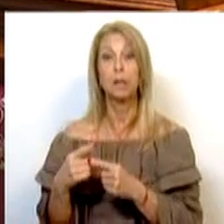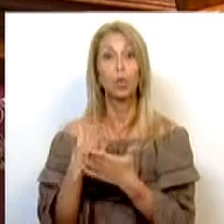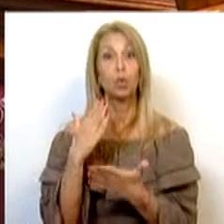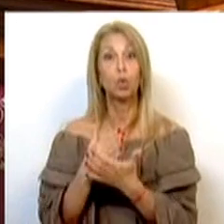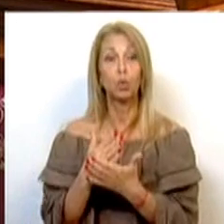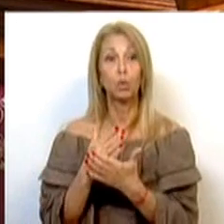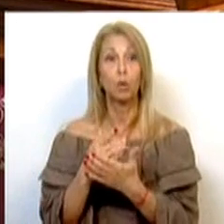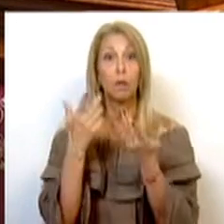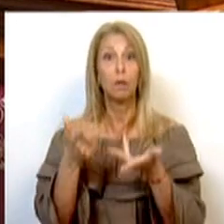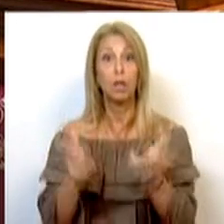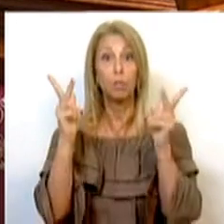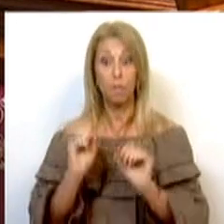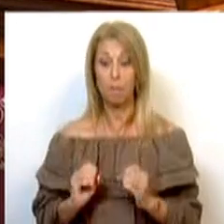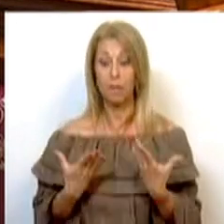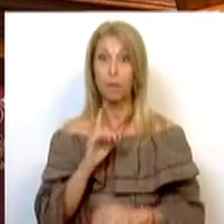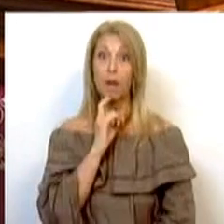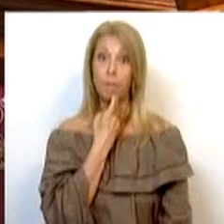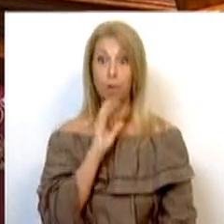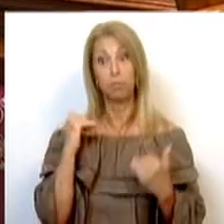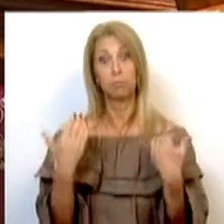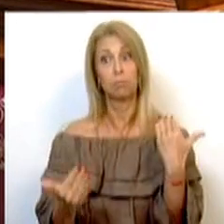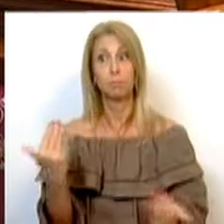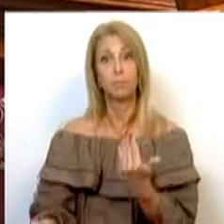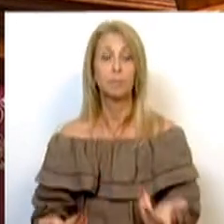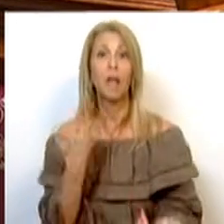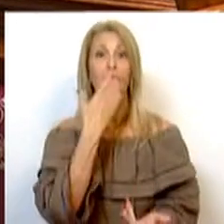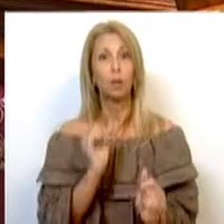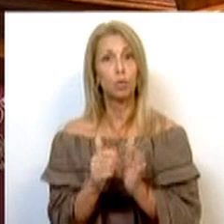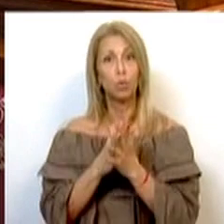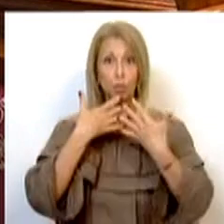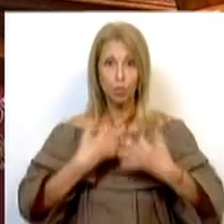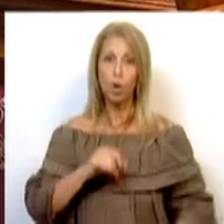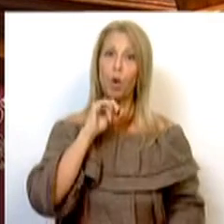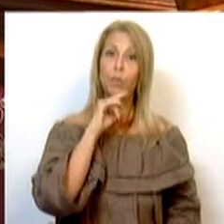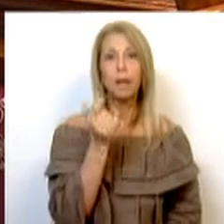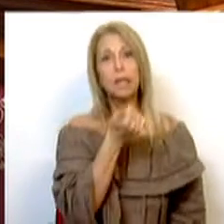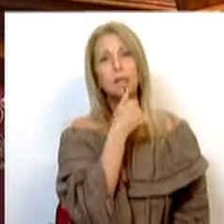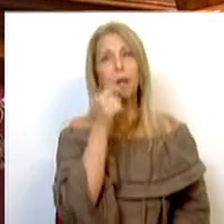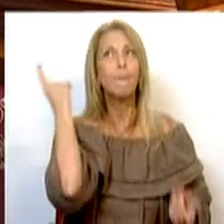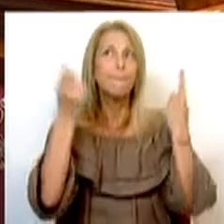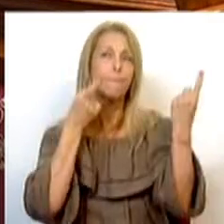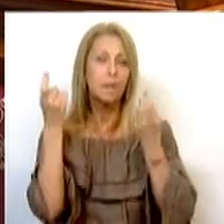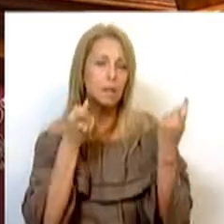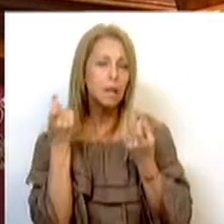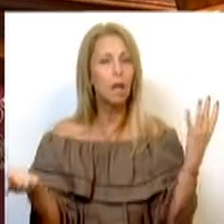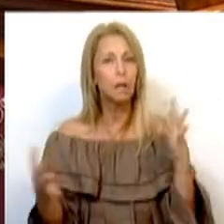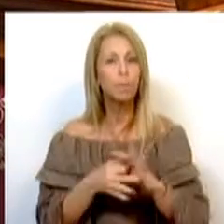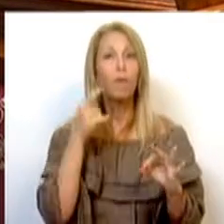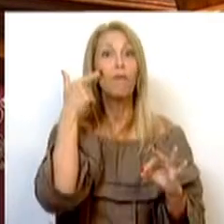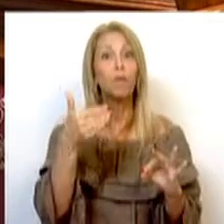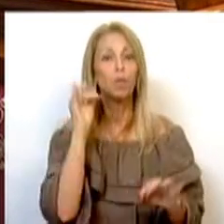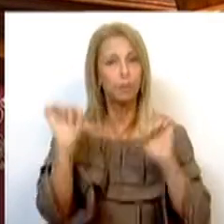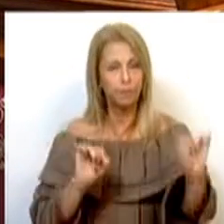abril, como fizemos, oferecemos a todos os nossos alunos a oportunidade de uma decisão ponderada face ao seu futuro, de uma